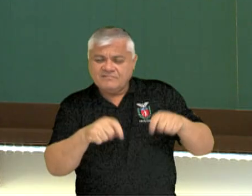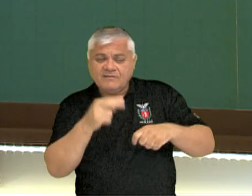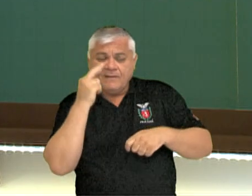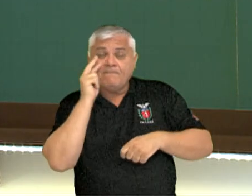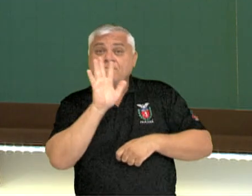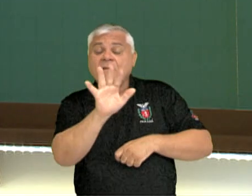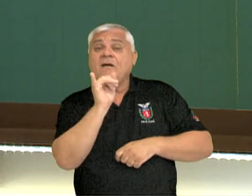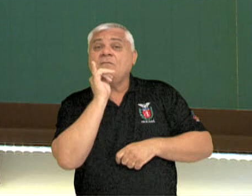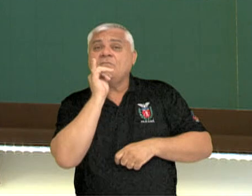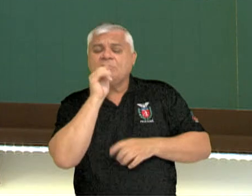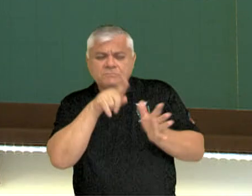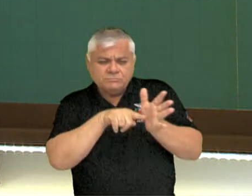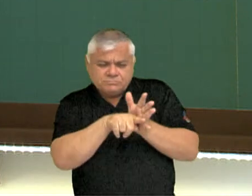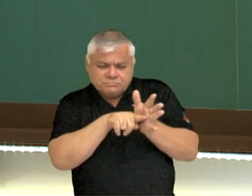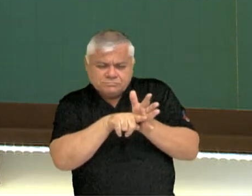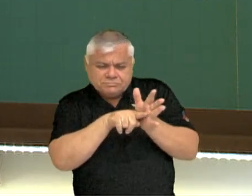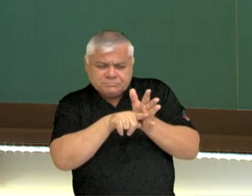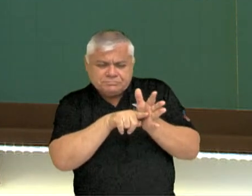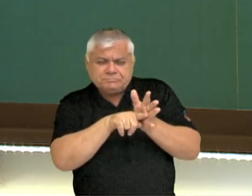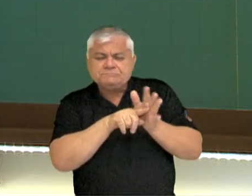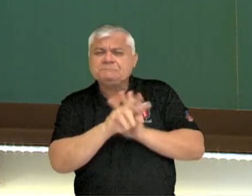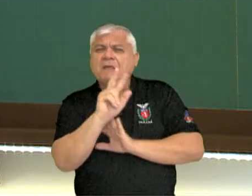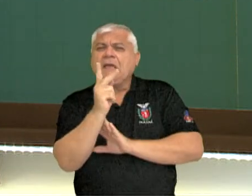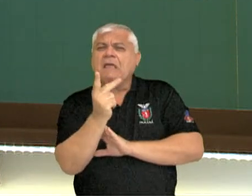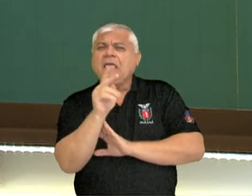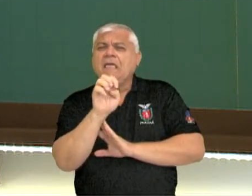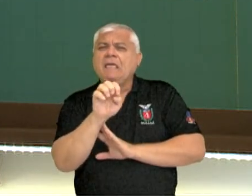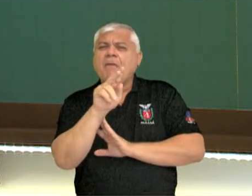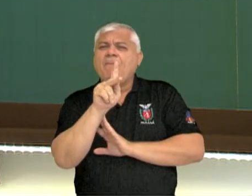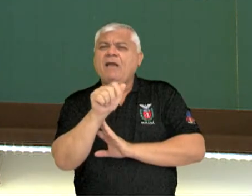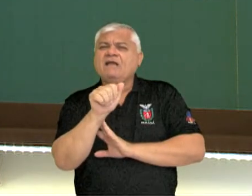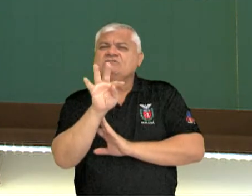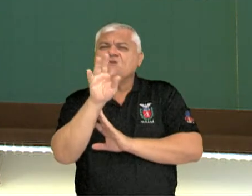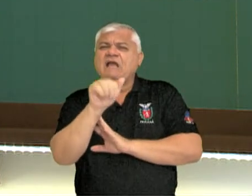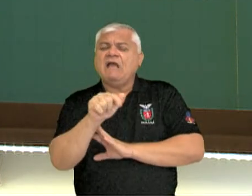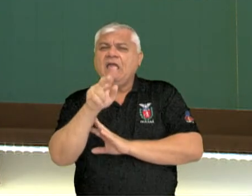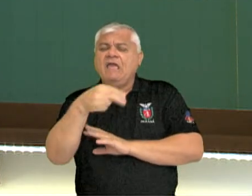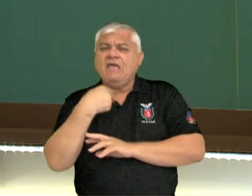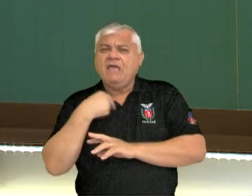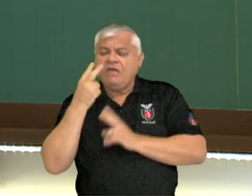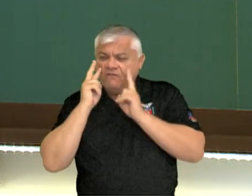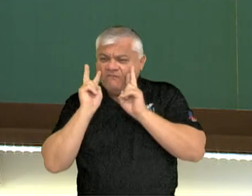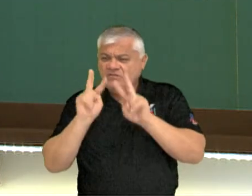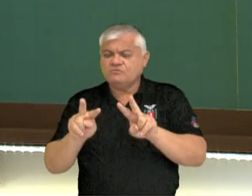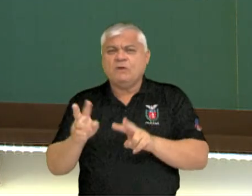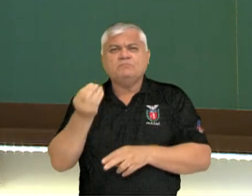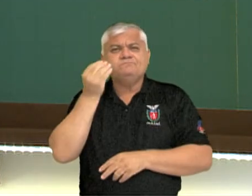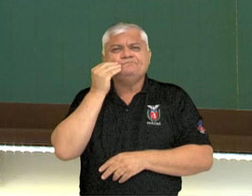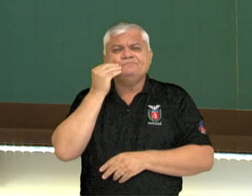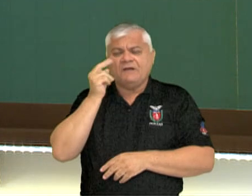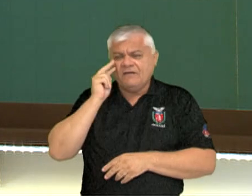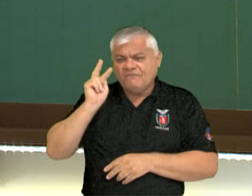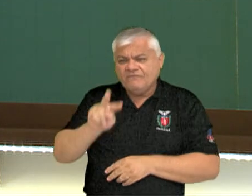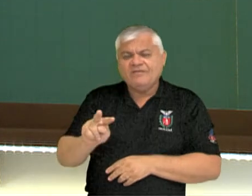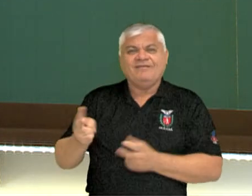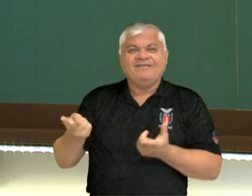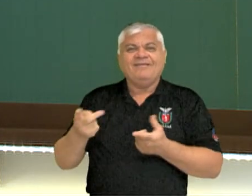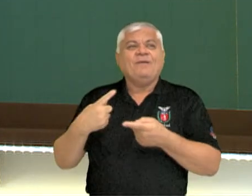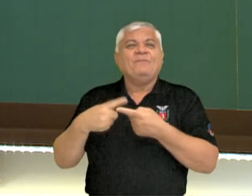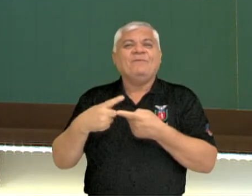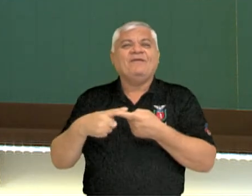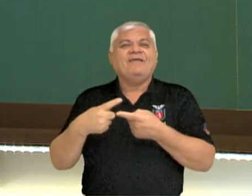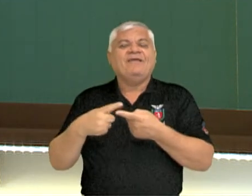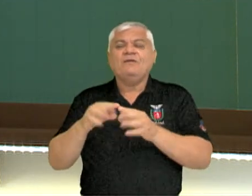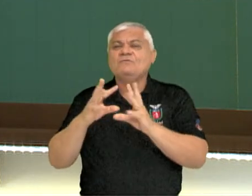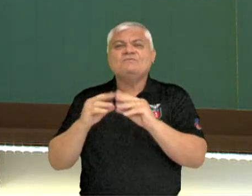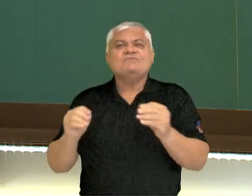gente vai analisar as hepáticas, esse gametófito ele é mais visual, porque o esporófito ele é reduzido, então a gente